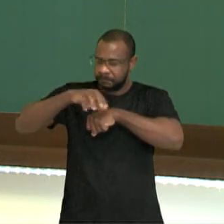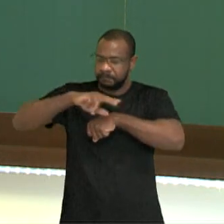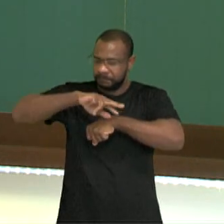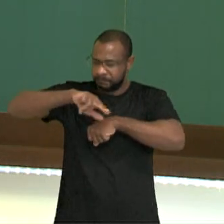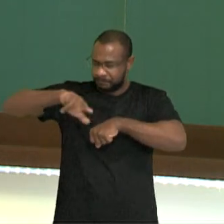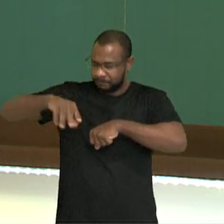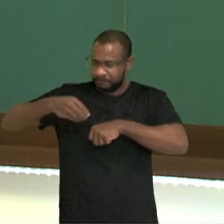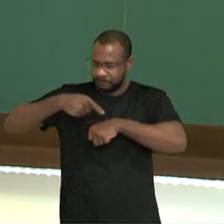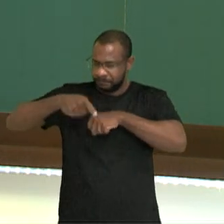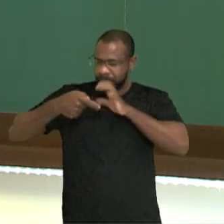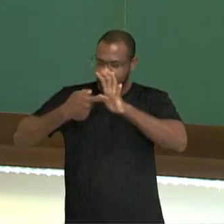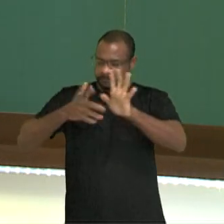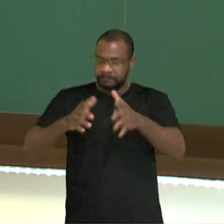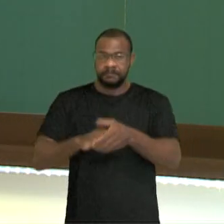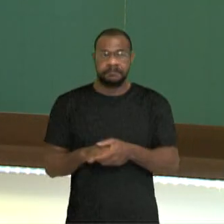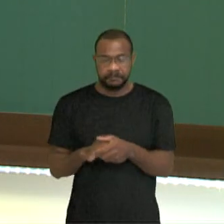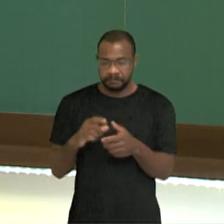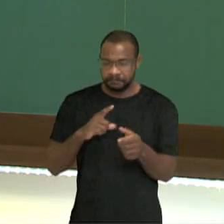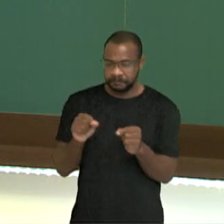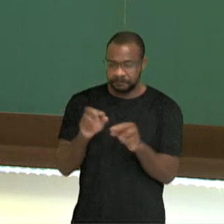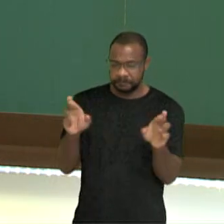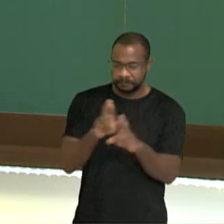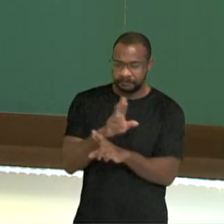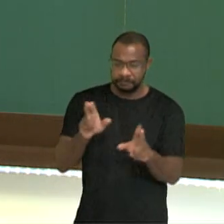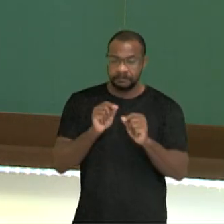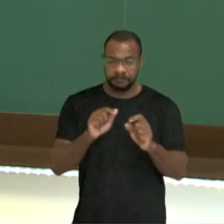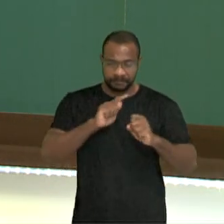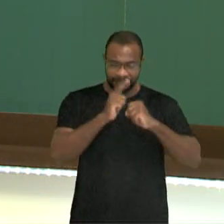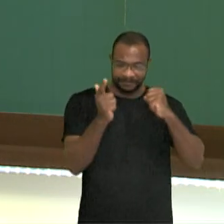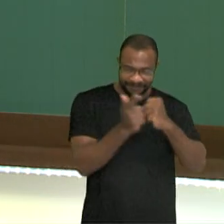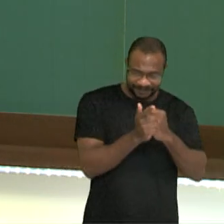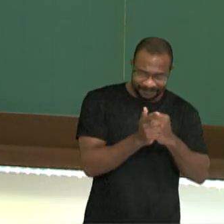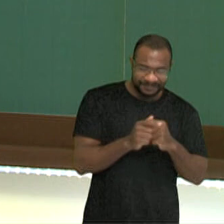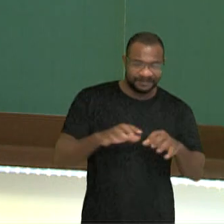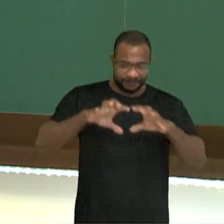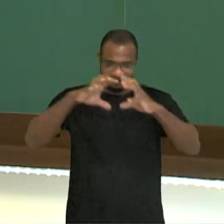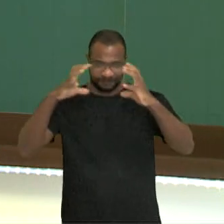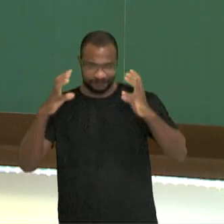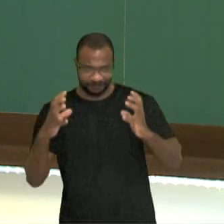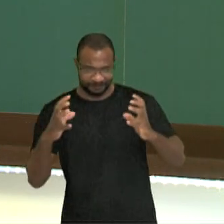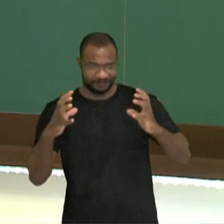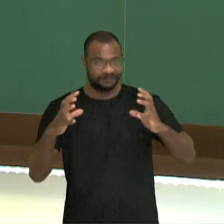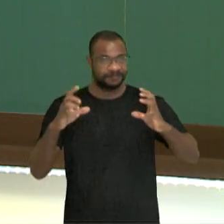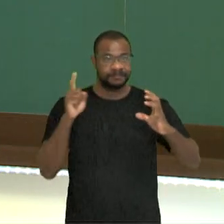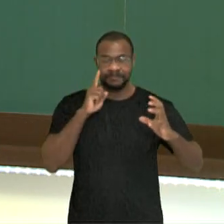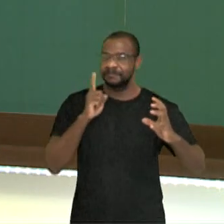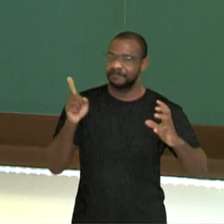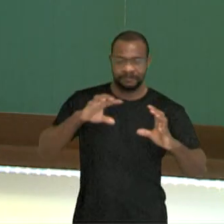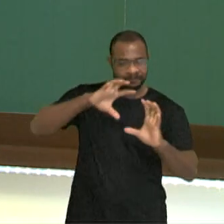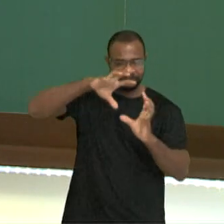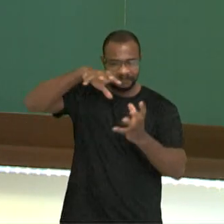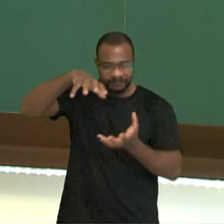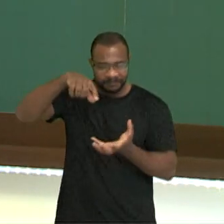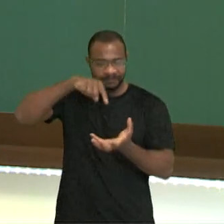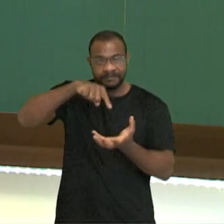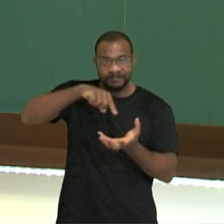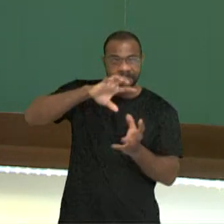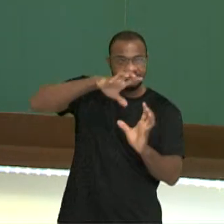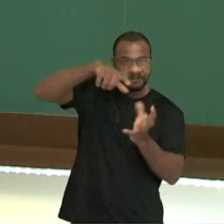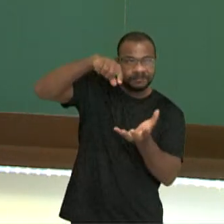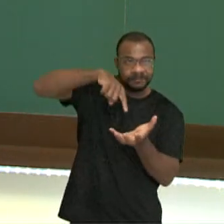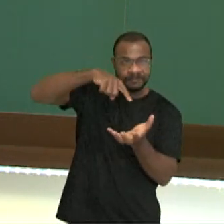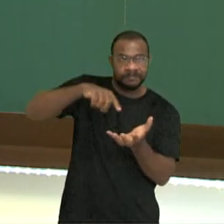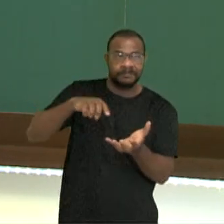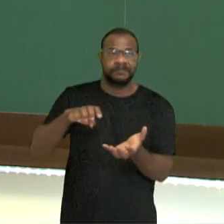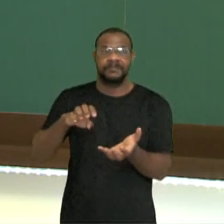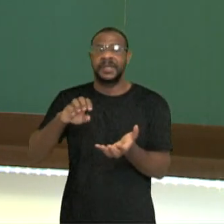relacionando, por exemplo, com a geografia, né, o hemisfério que é ali, que tem tudo a ver com a esfera.